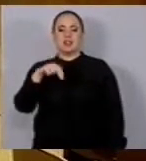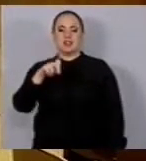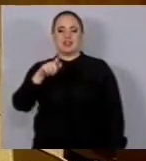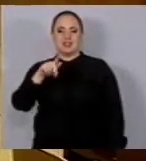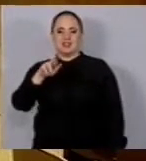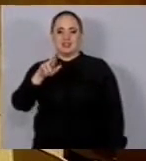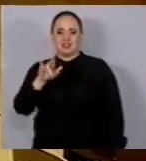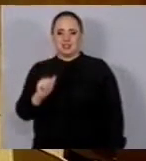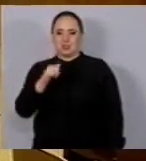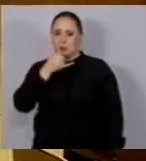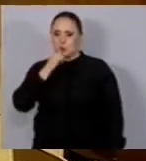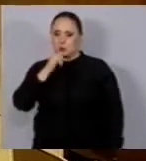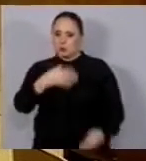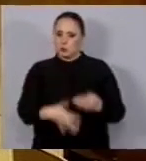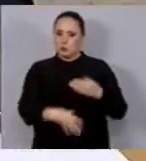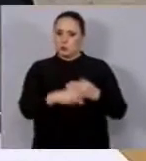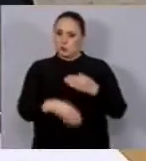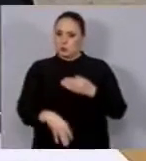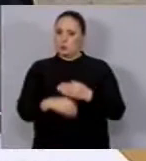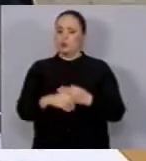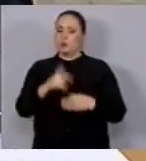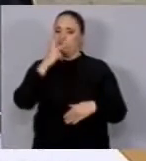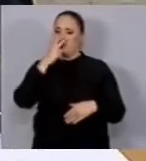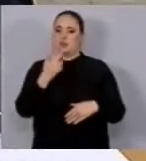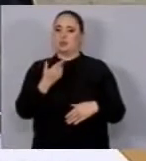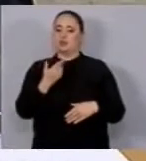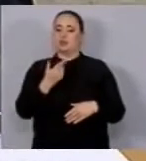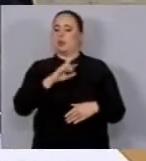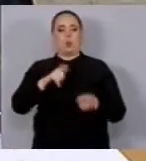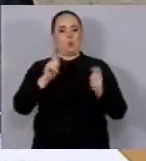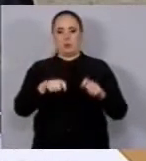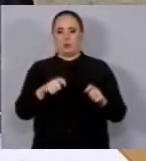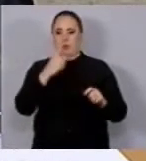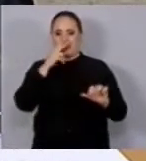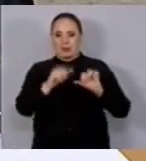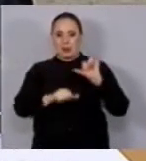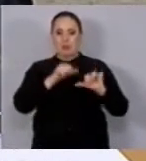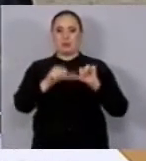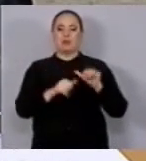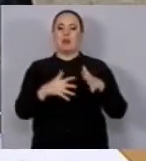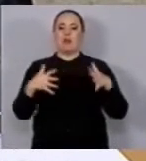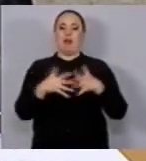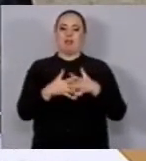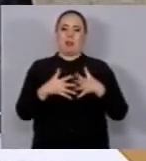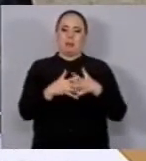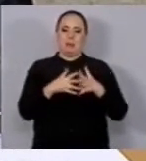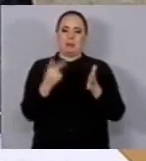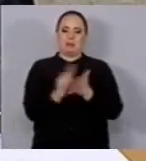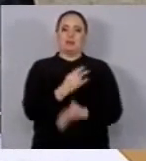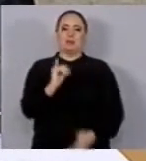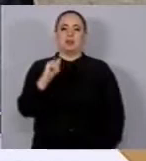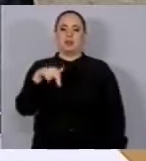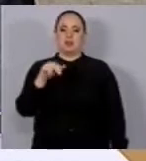acumuladas, de modo a impedir que os ventos da mudança degenerem em insensatez.